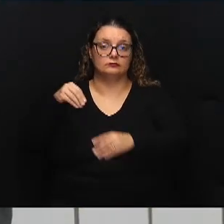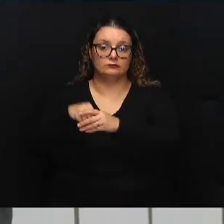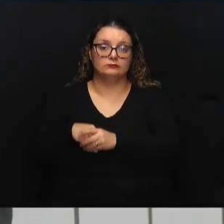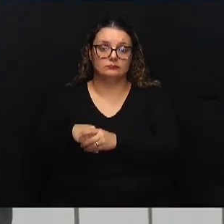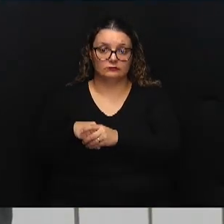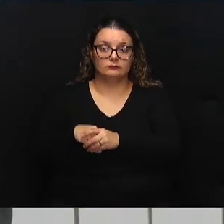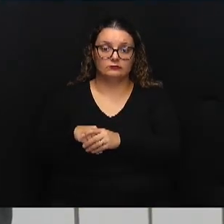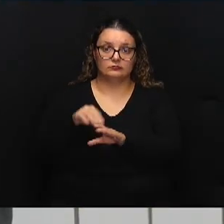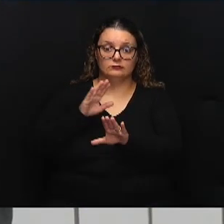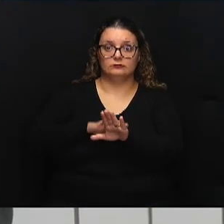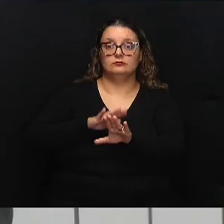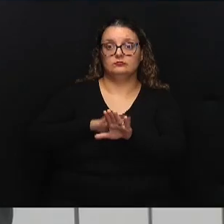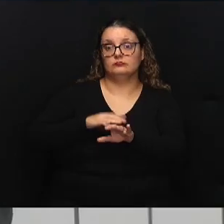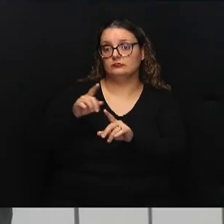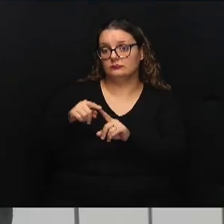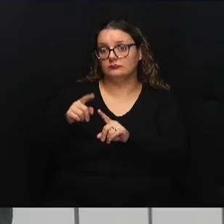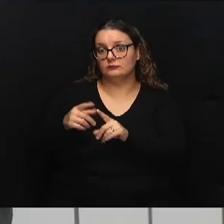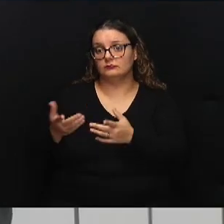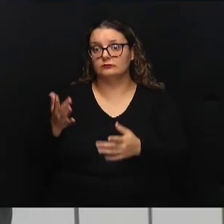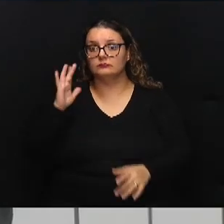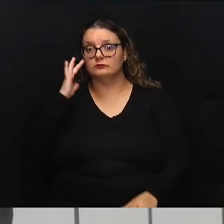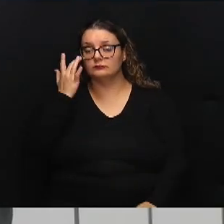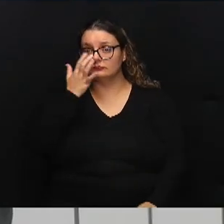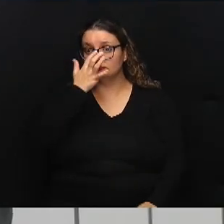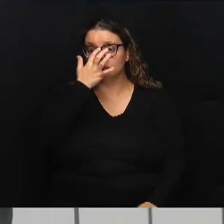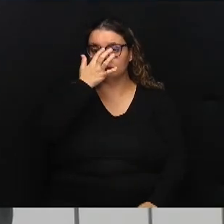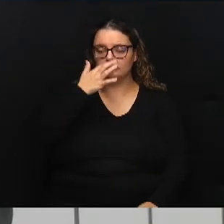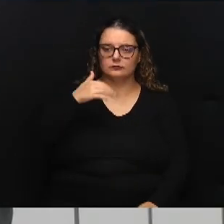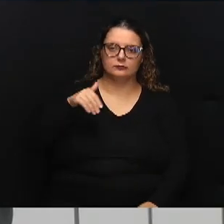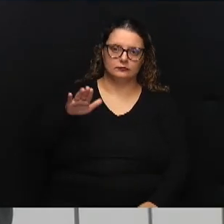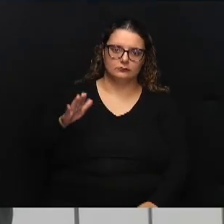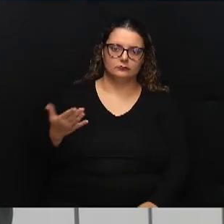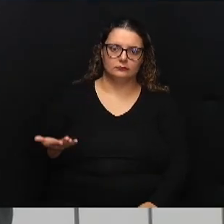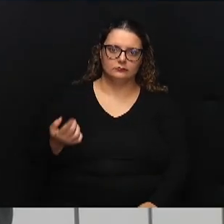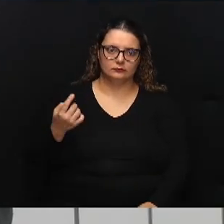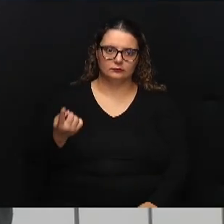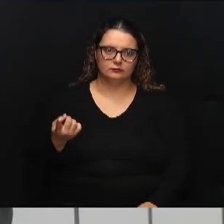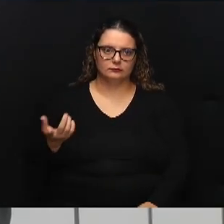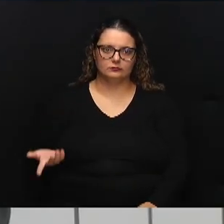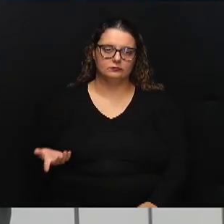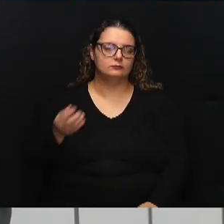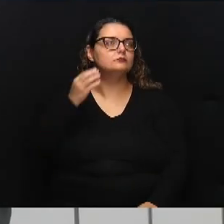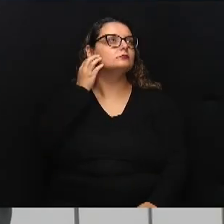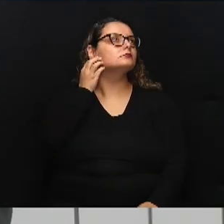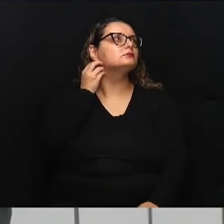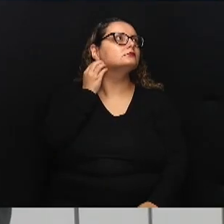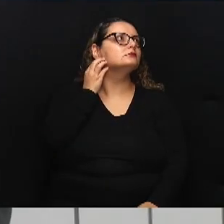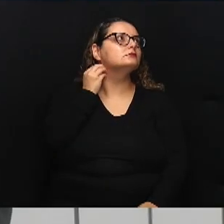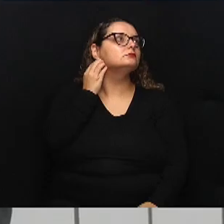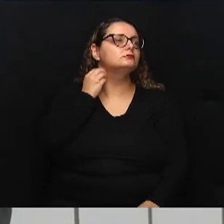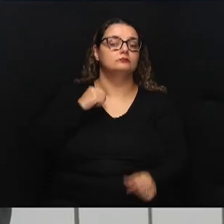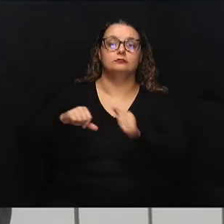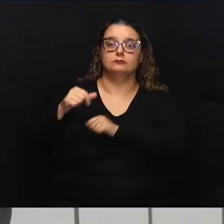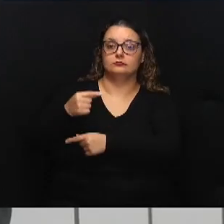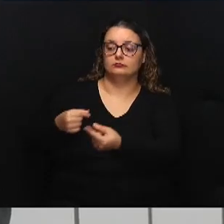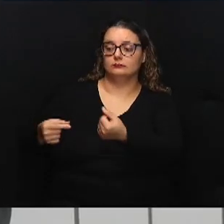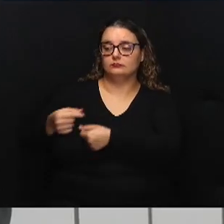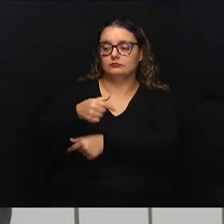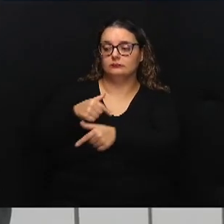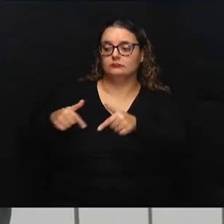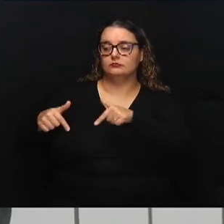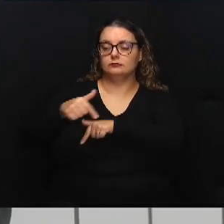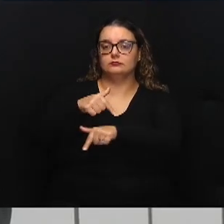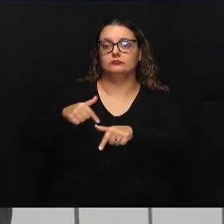de atividade, né? Eu acho que é mais a mudança do mercado, das